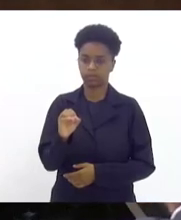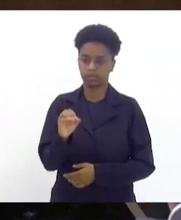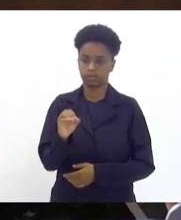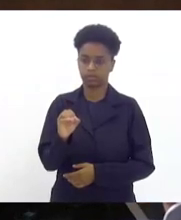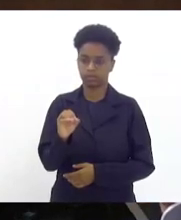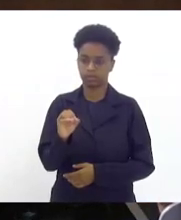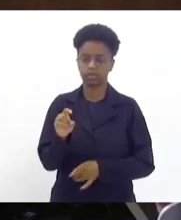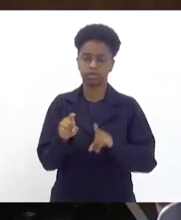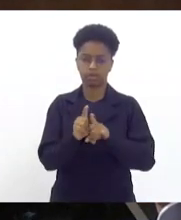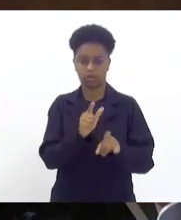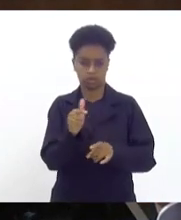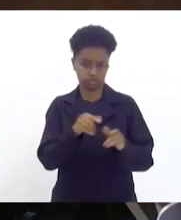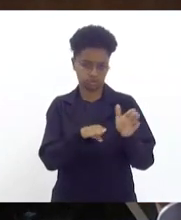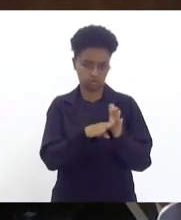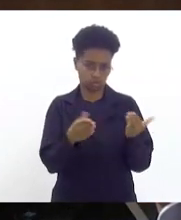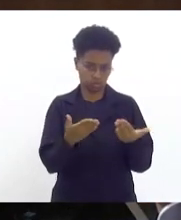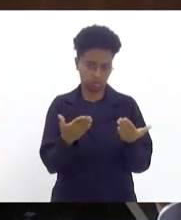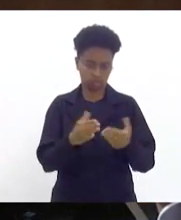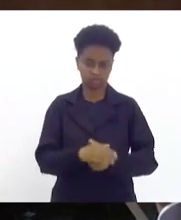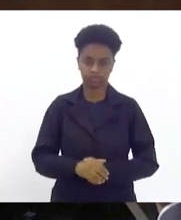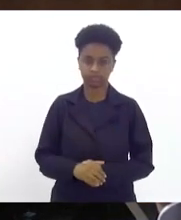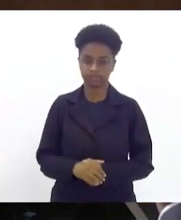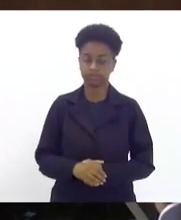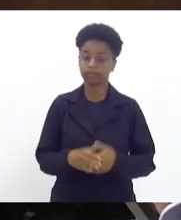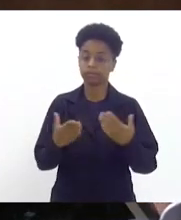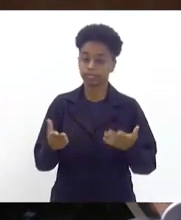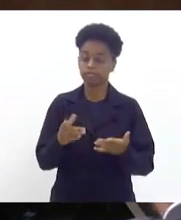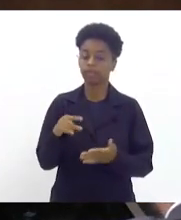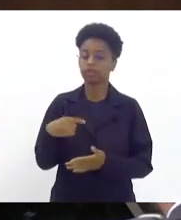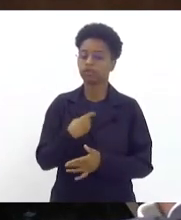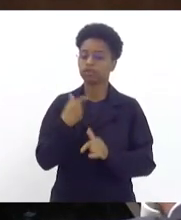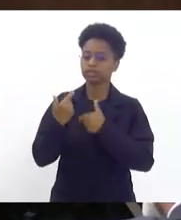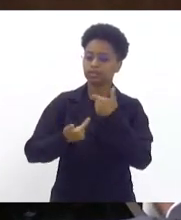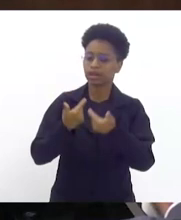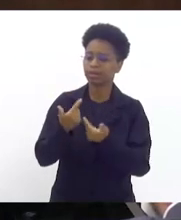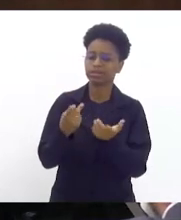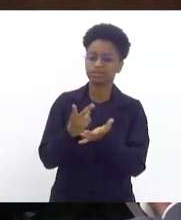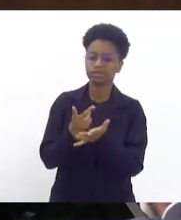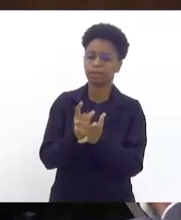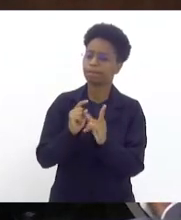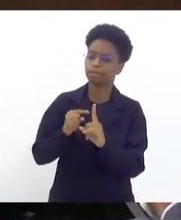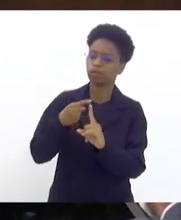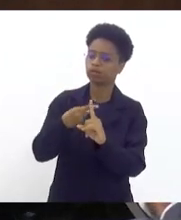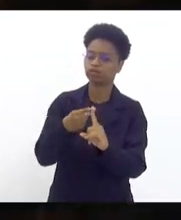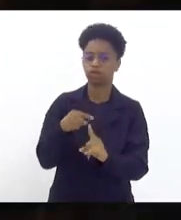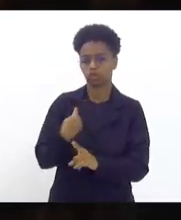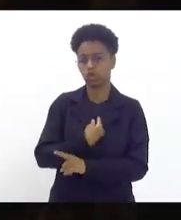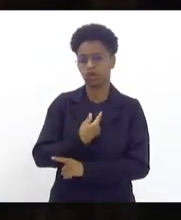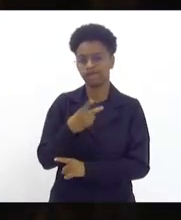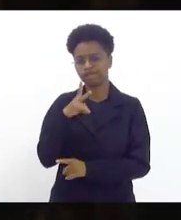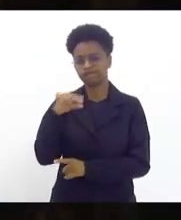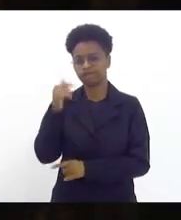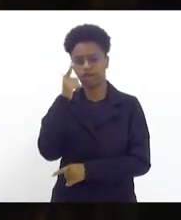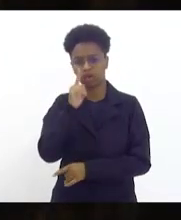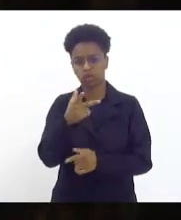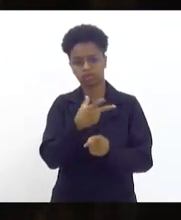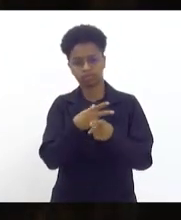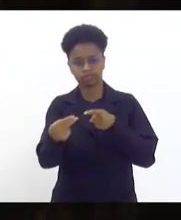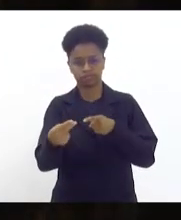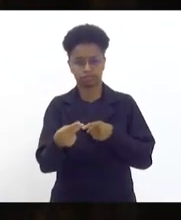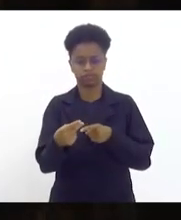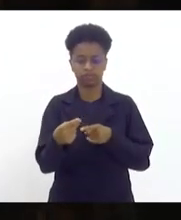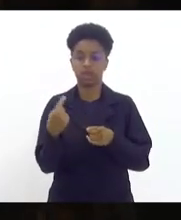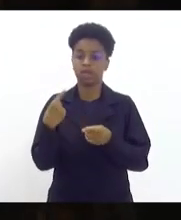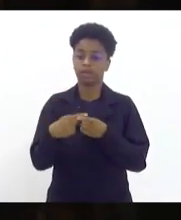chegou agora então a gente acaba trabalhando de uma forma muito positiva e a gente vai ganhar esse campeonato esse campeonato